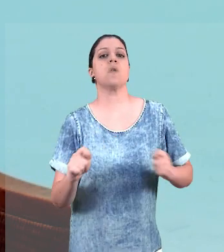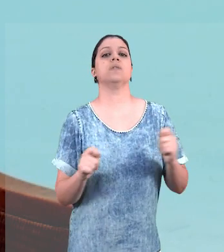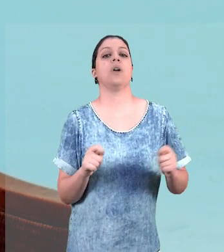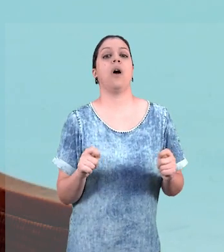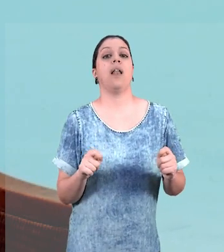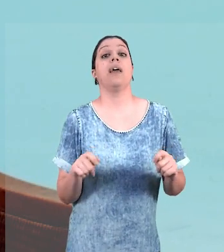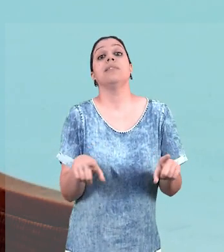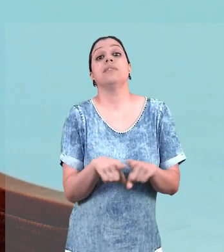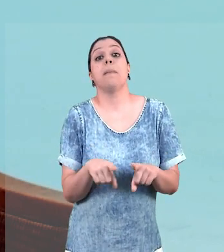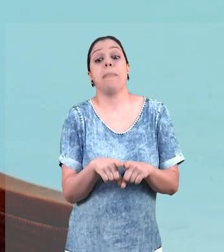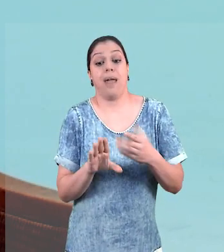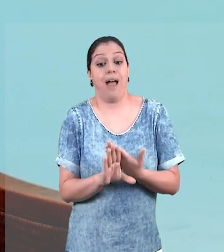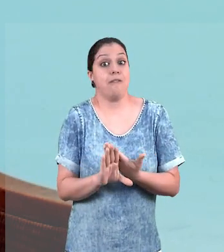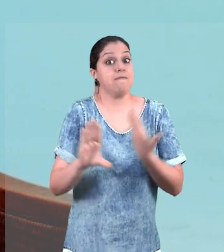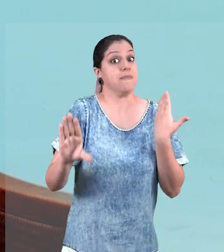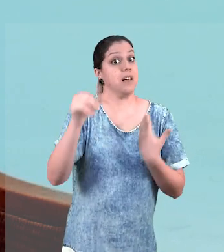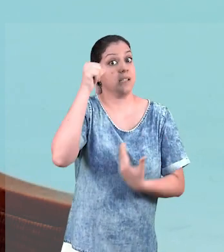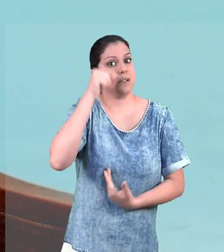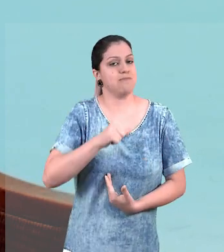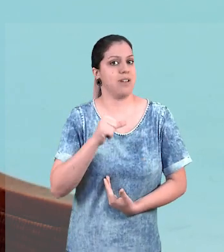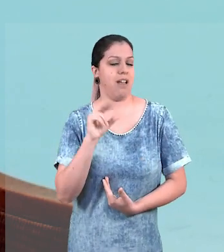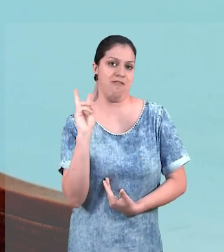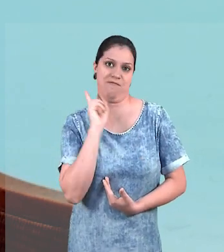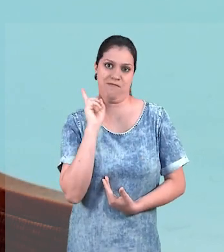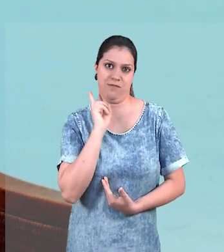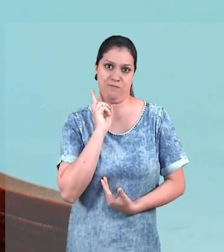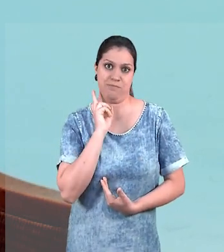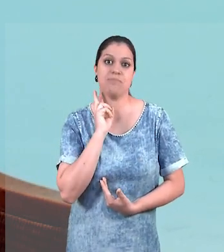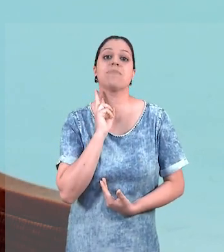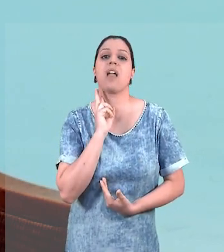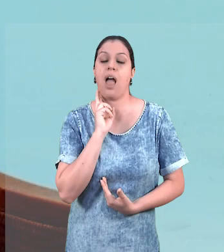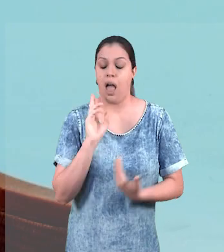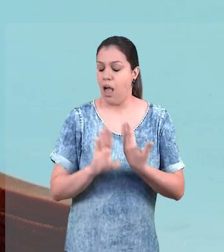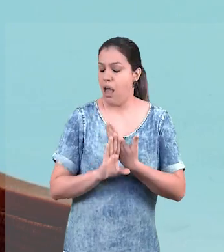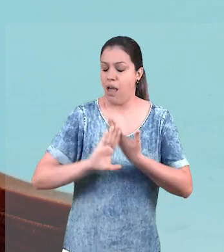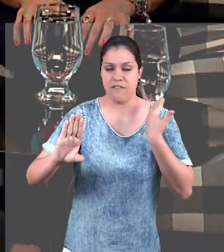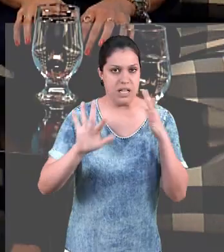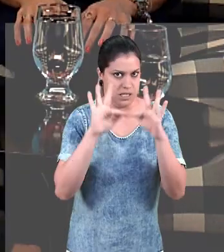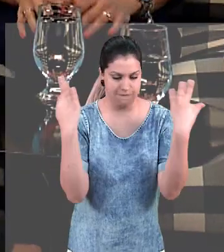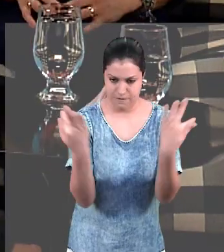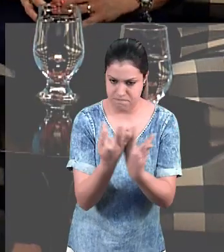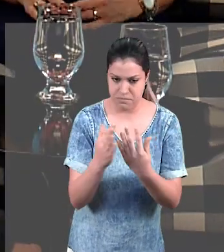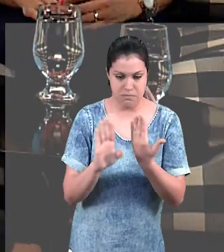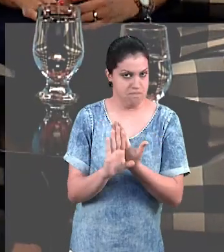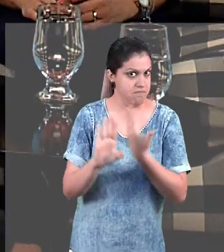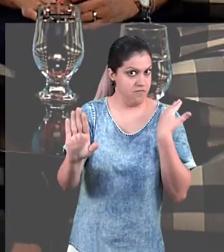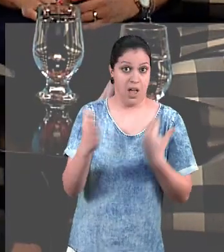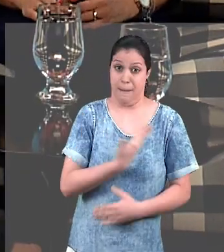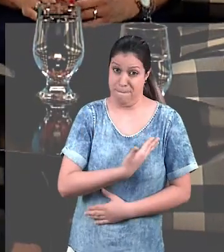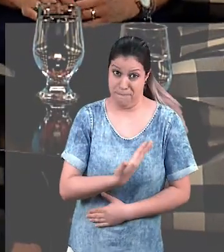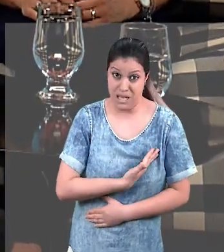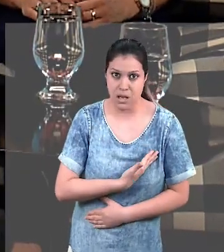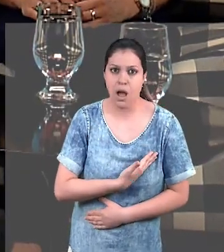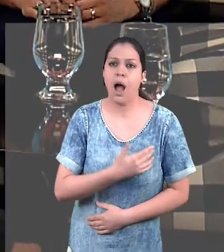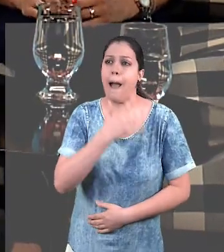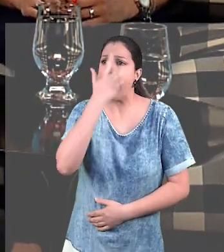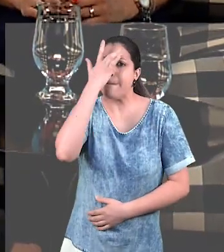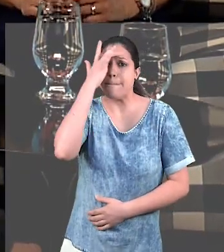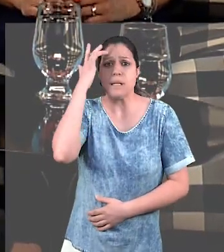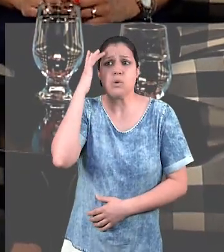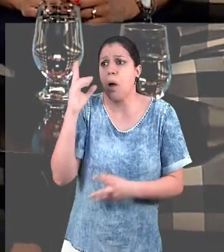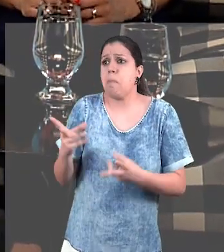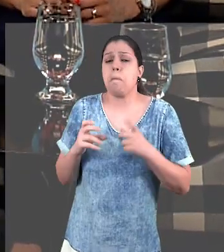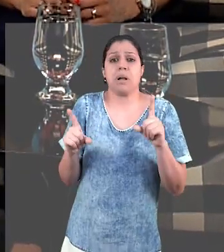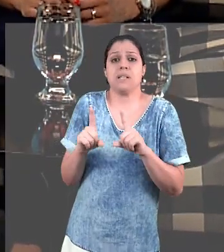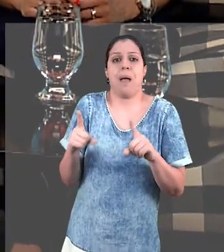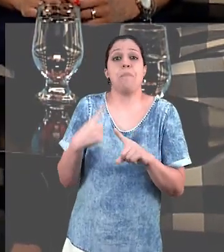controle, ele isola essa vítima. Ele afasta ela dos amigos, da família, e as pessoas não